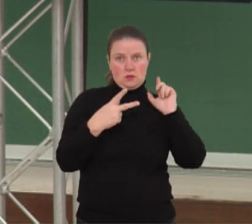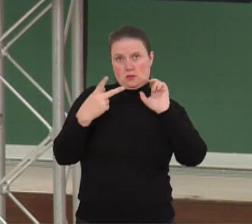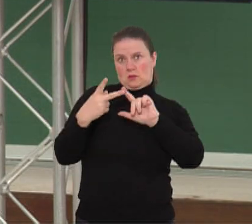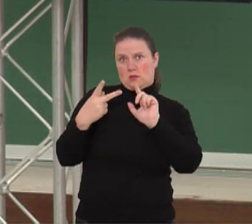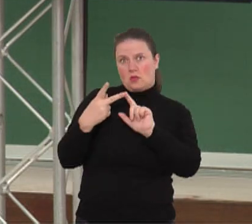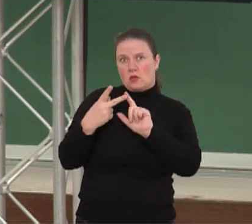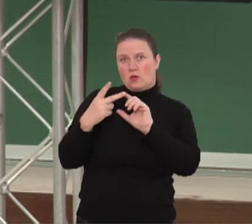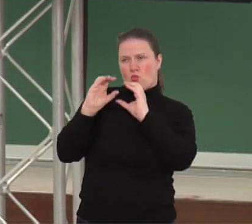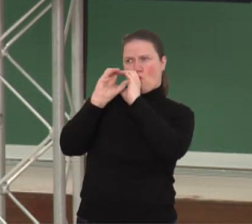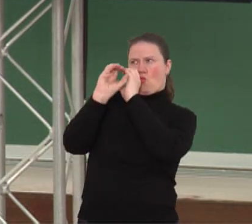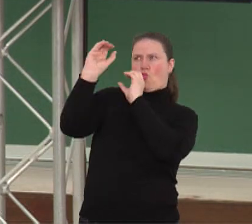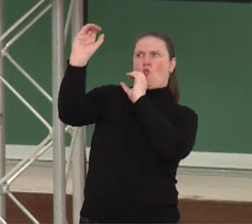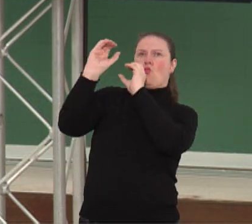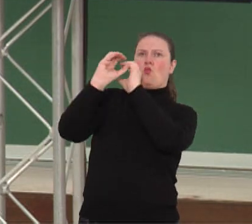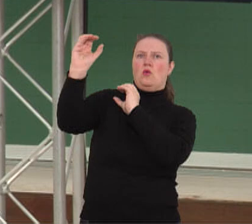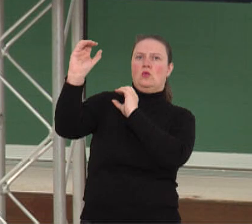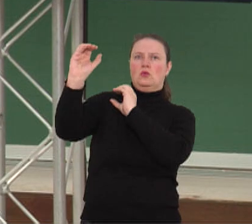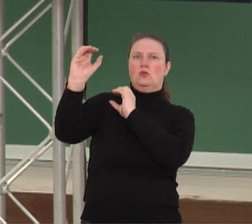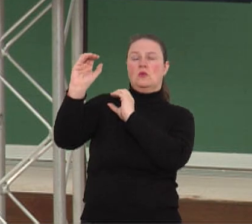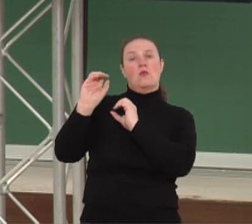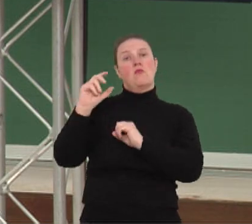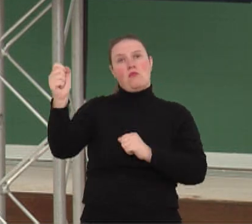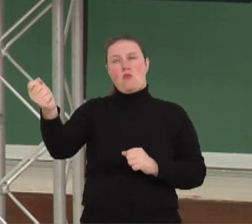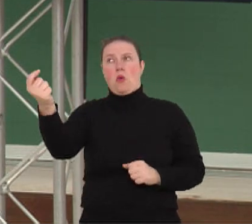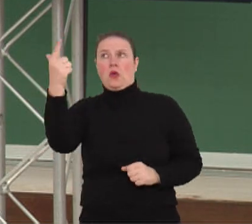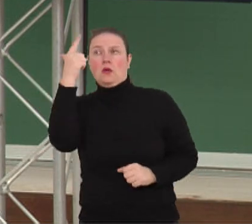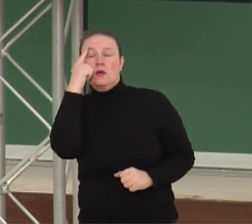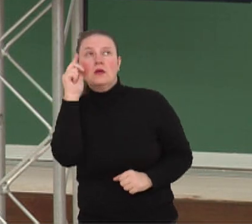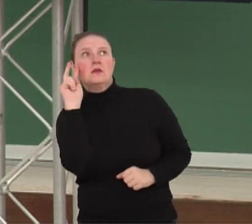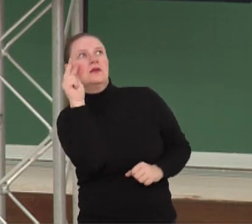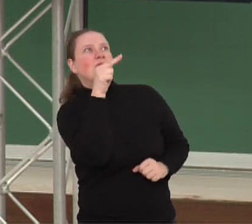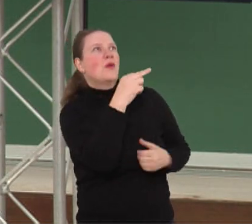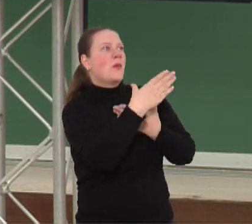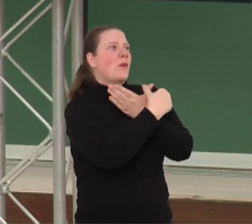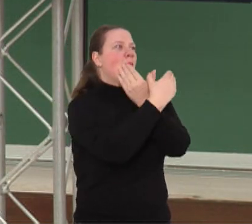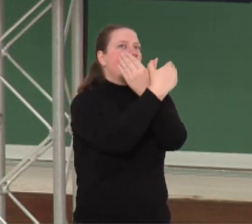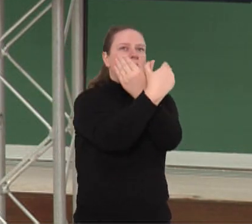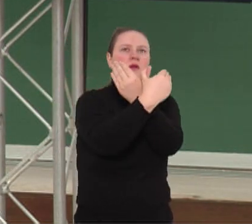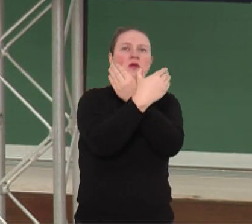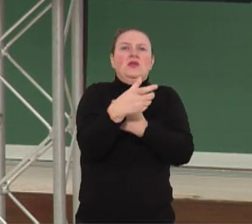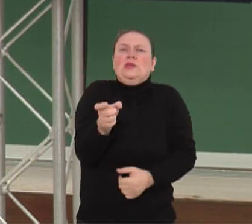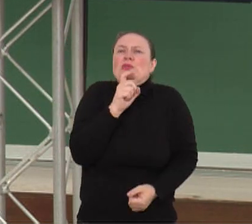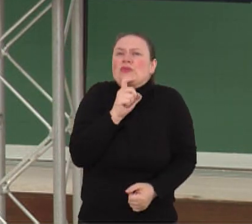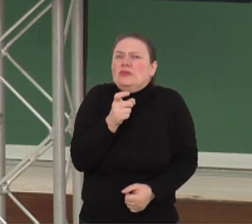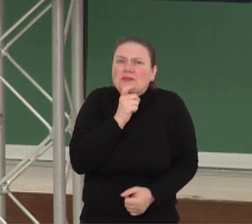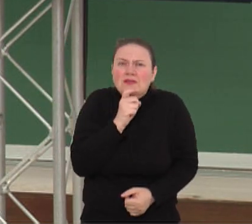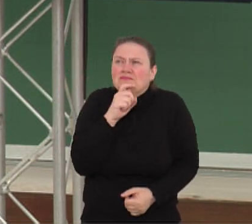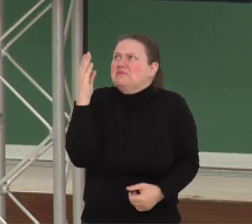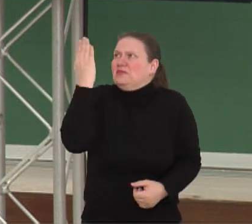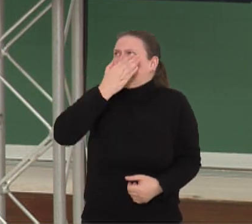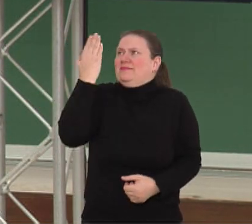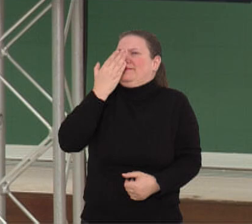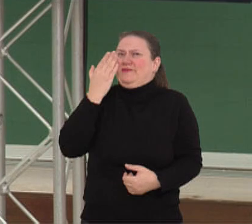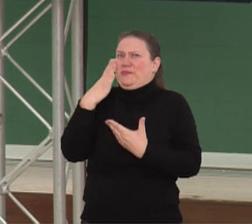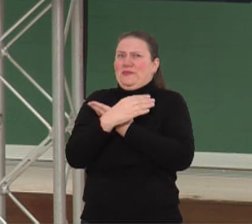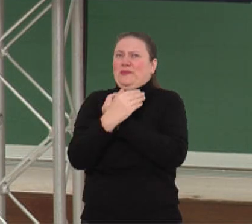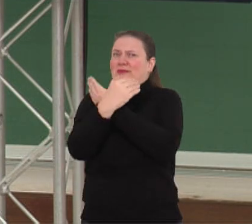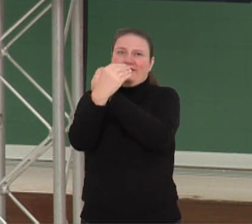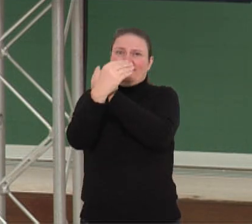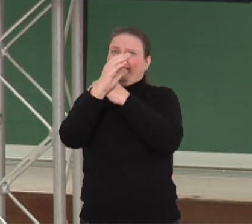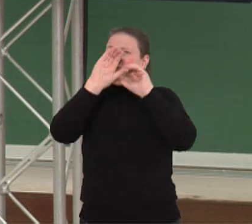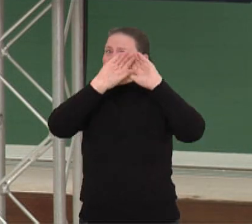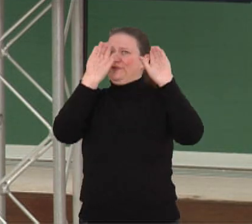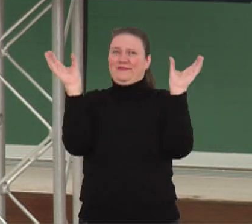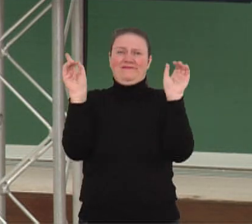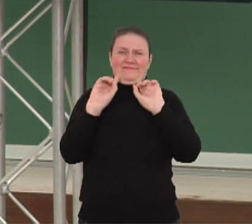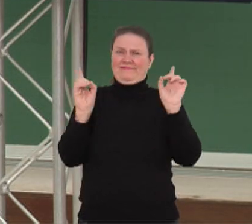tem a questão astronômica. É verão, vemos a borboleta. É inverno, você não vai ver a borboleta à noite no céu. Interessante, né?